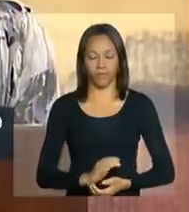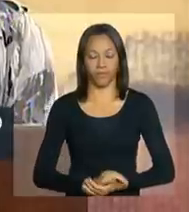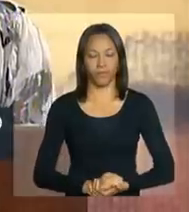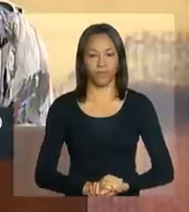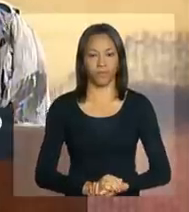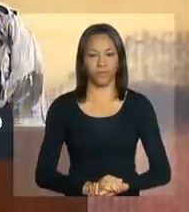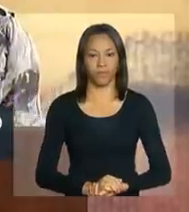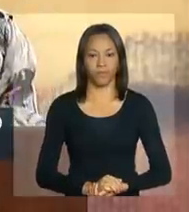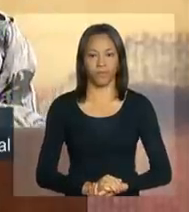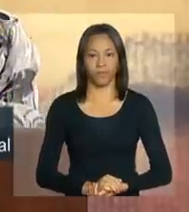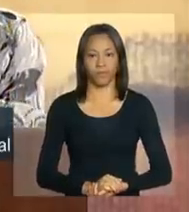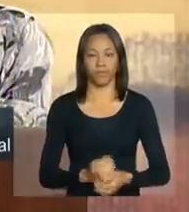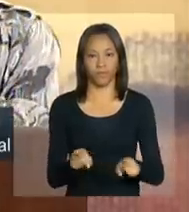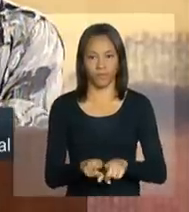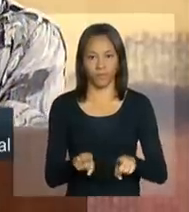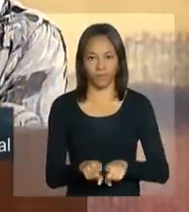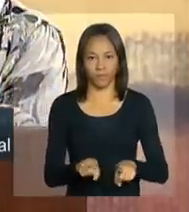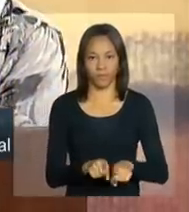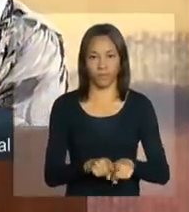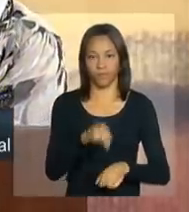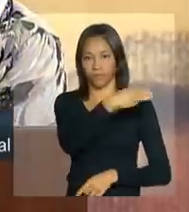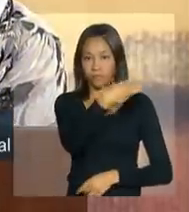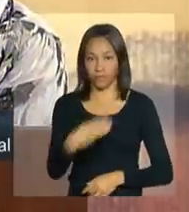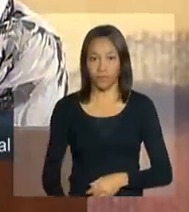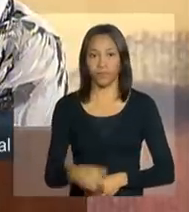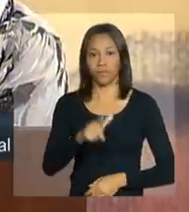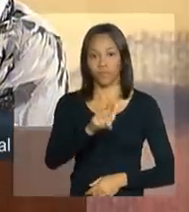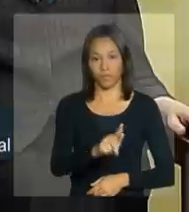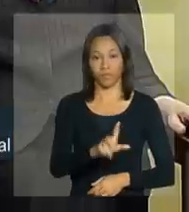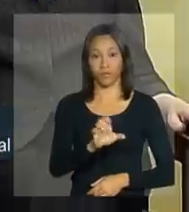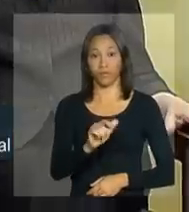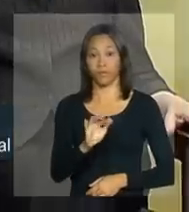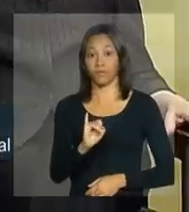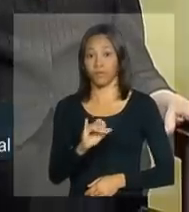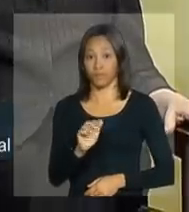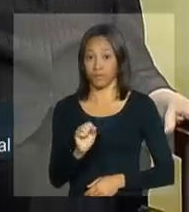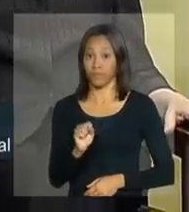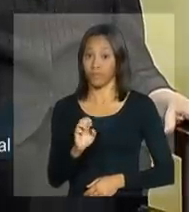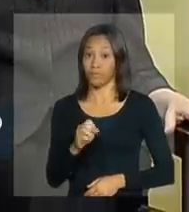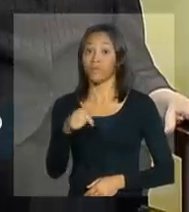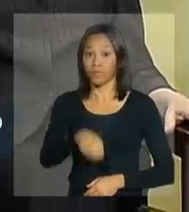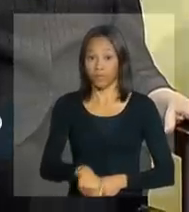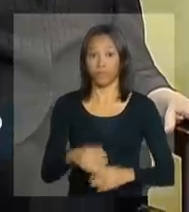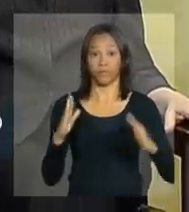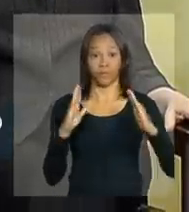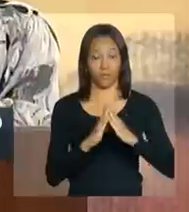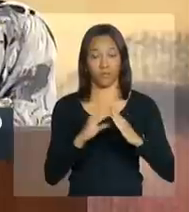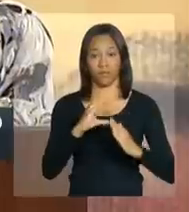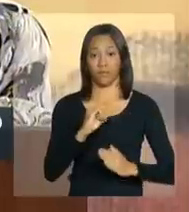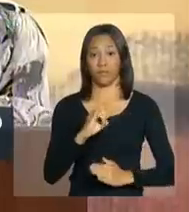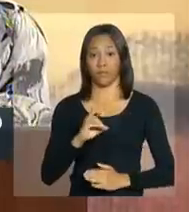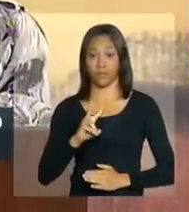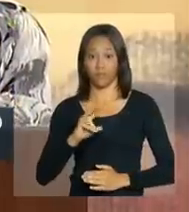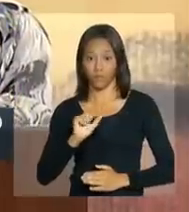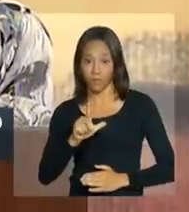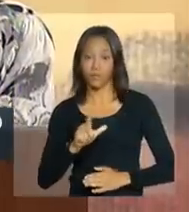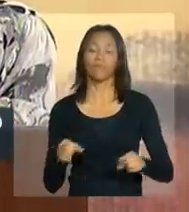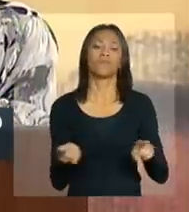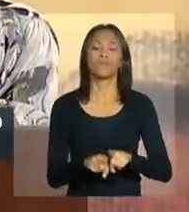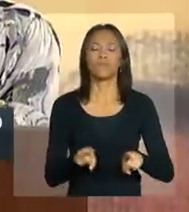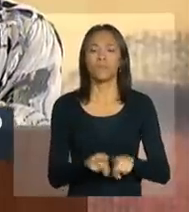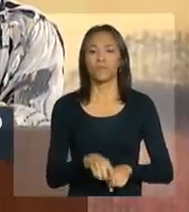República excelentíssima senhora ministra G Hoffman da casa civil as excelentíssimas